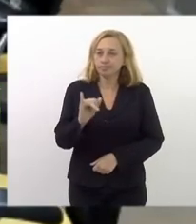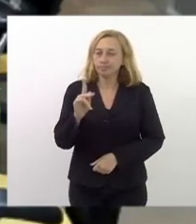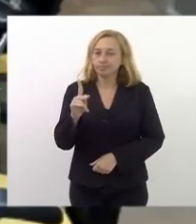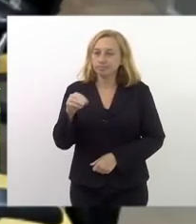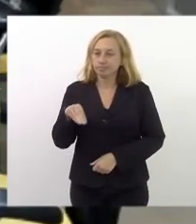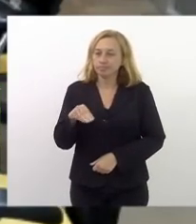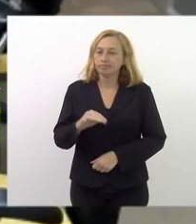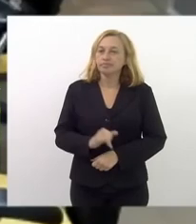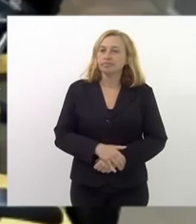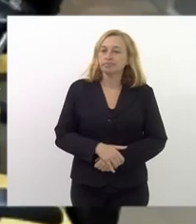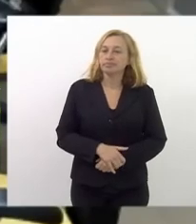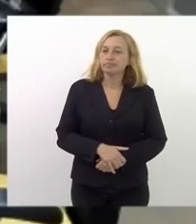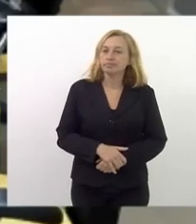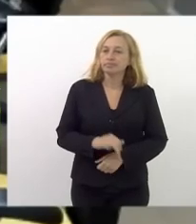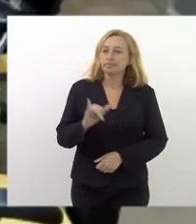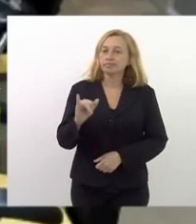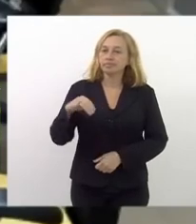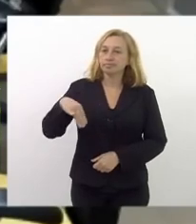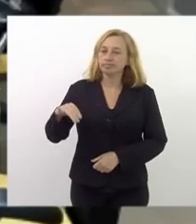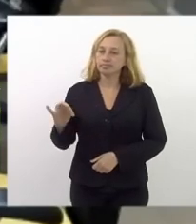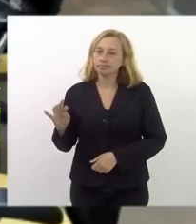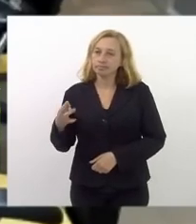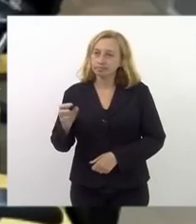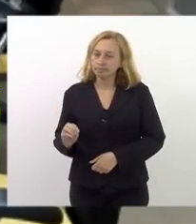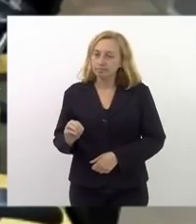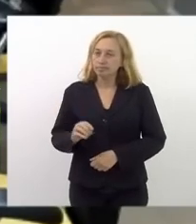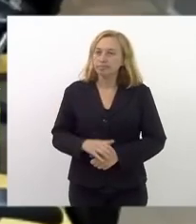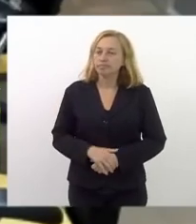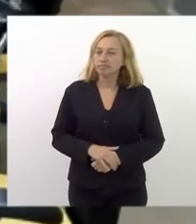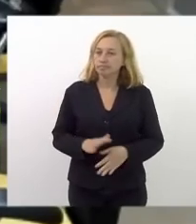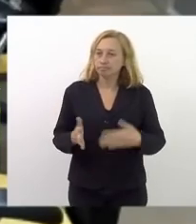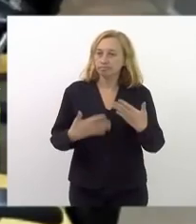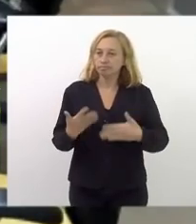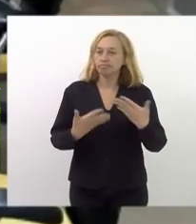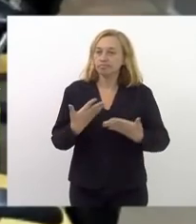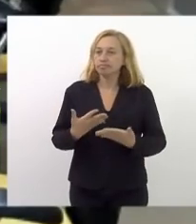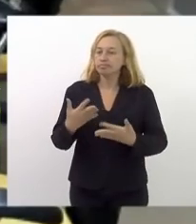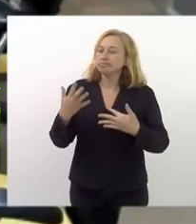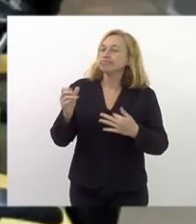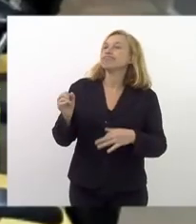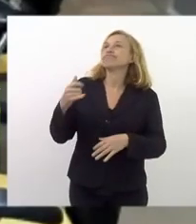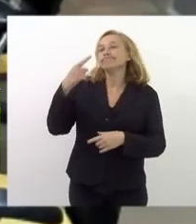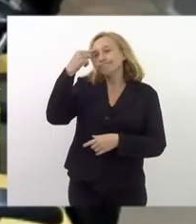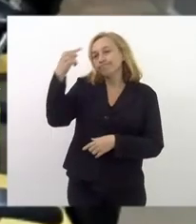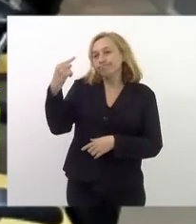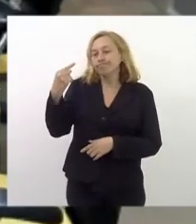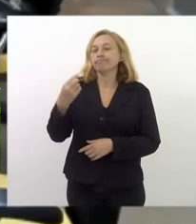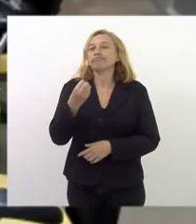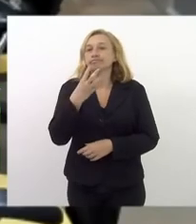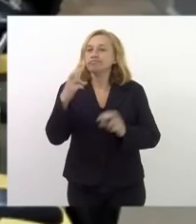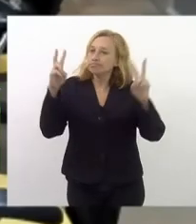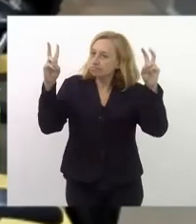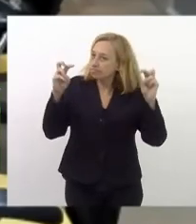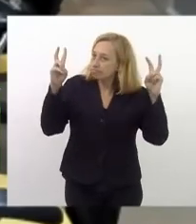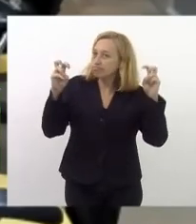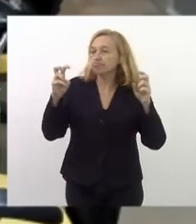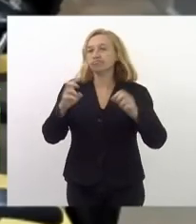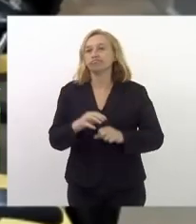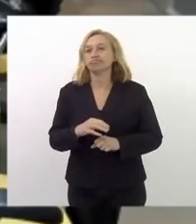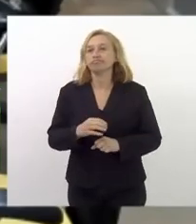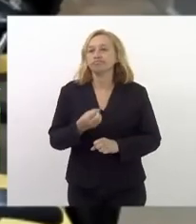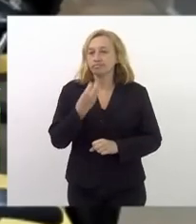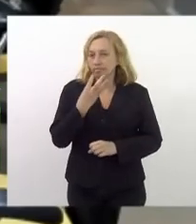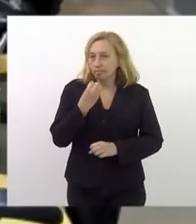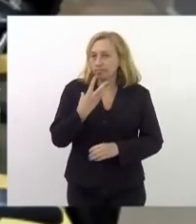o IMET ficou super entusiasmado com a ideia. Enfim, acho que é um assunto que vai gerar